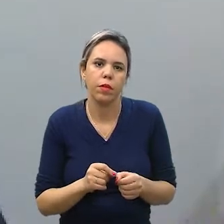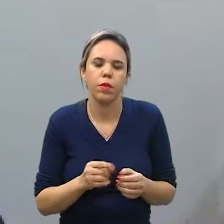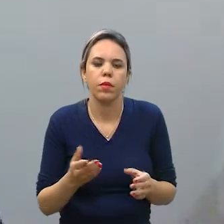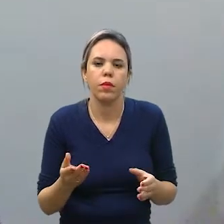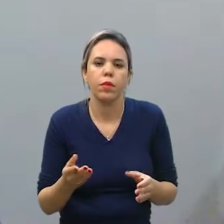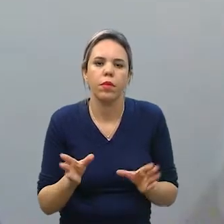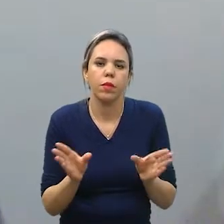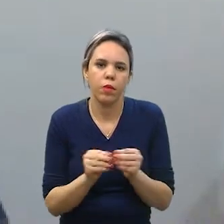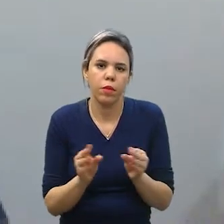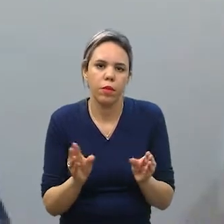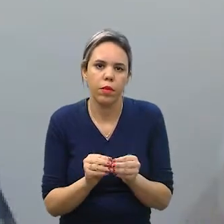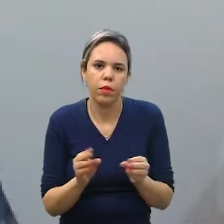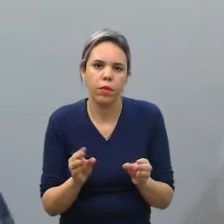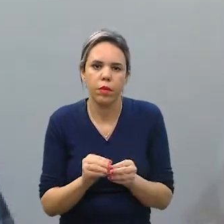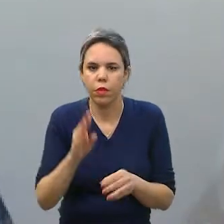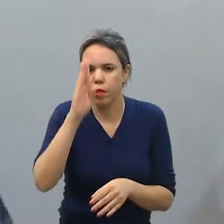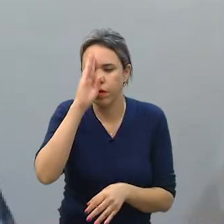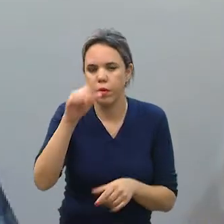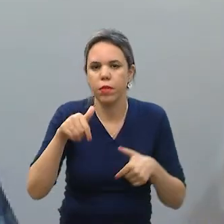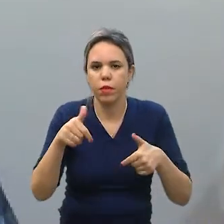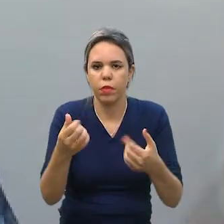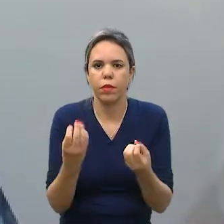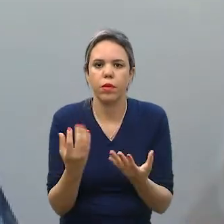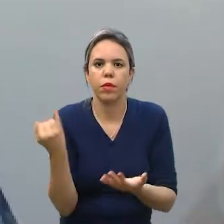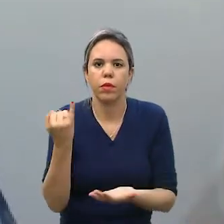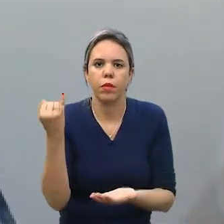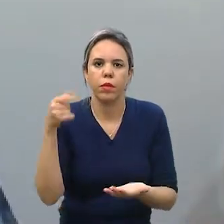fichamento ou resumo com os principais dados, né? Qual a